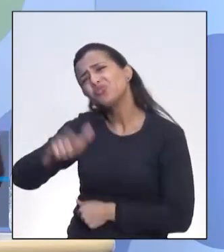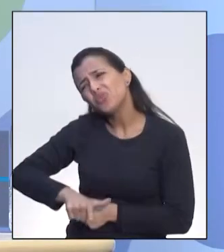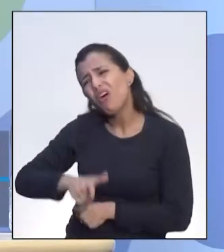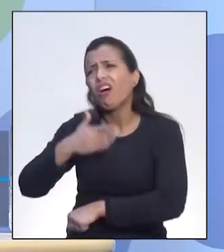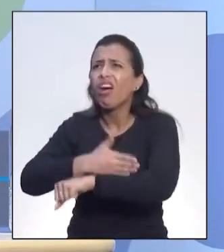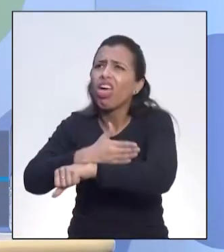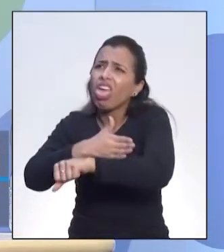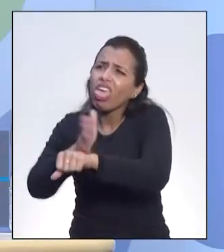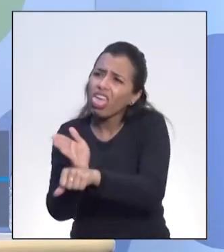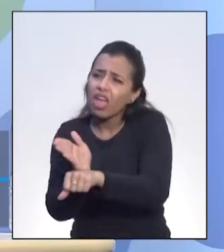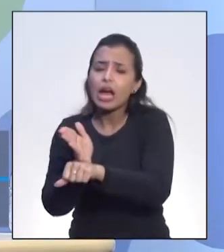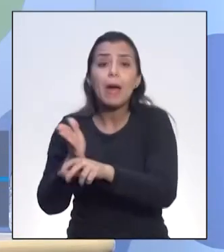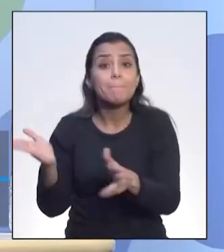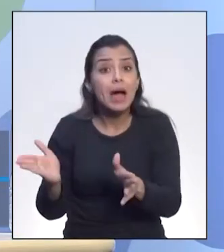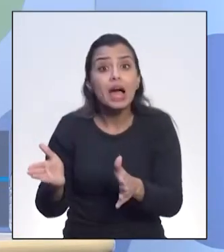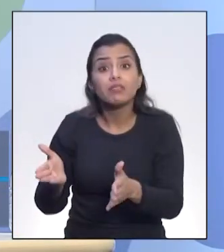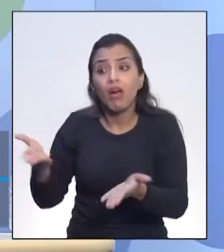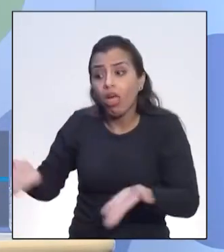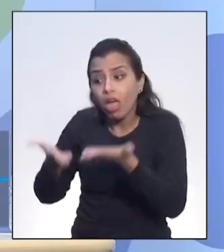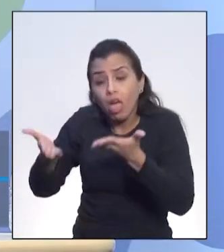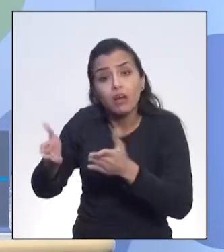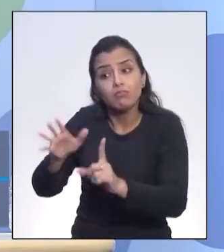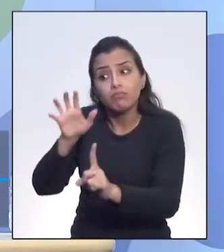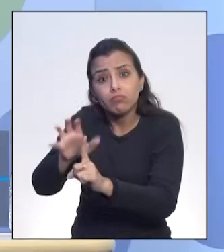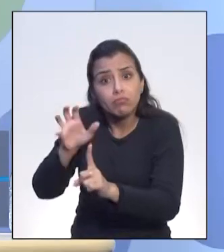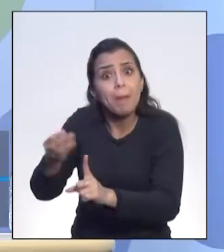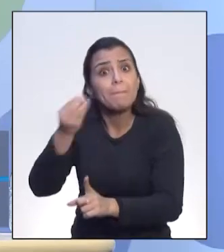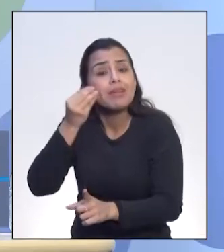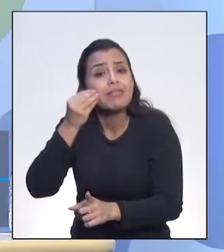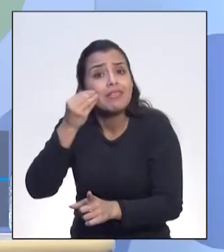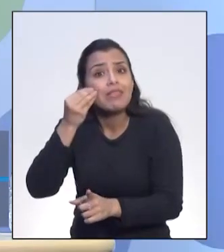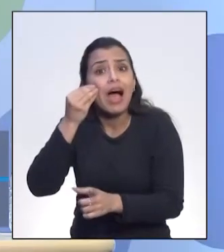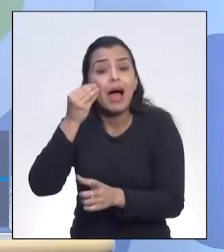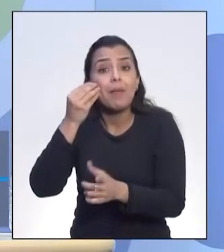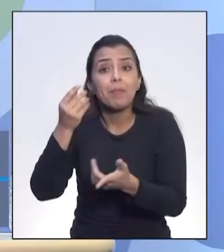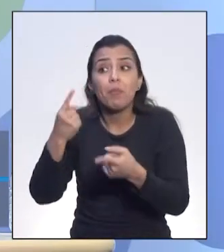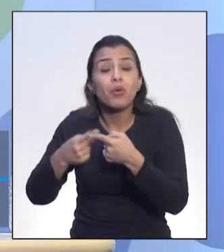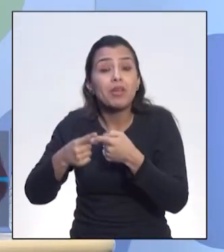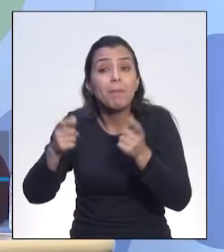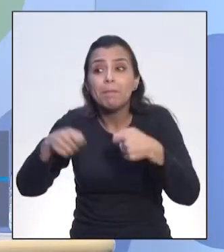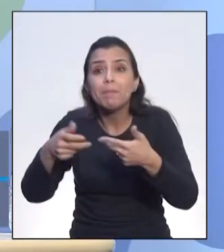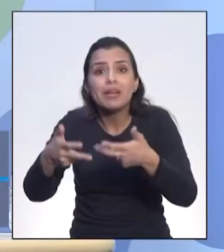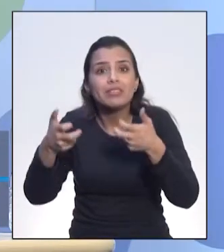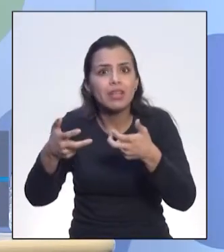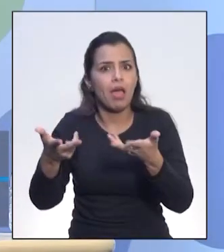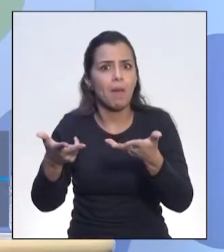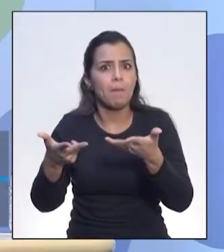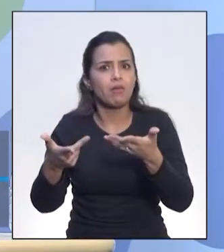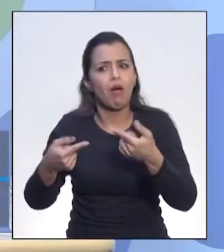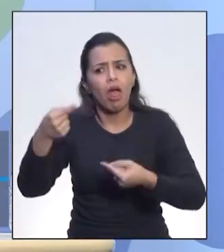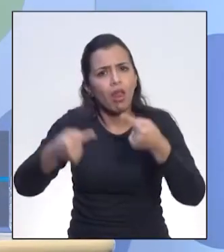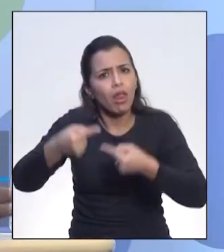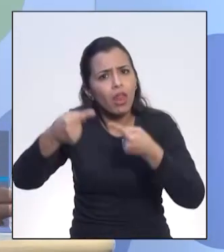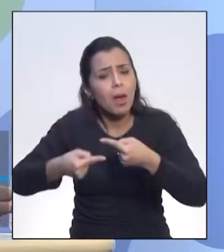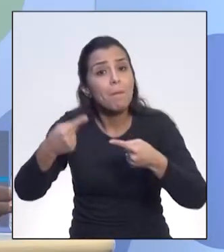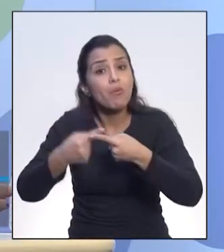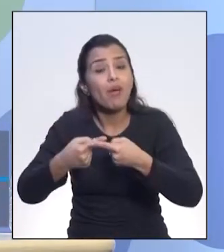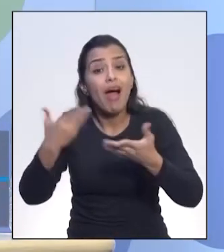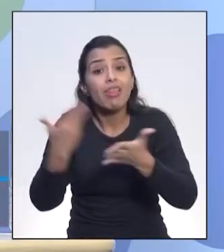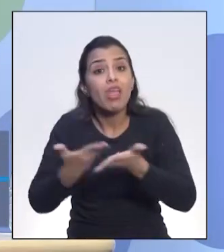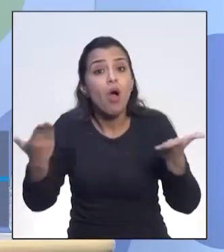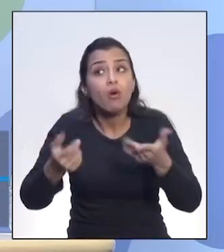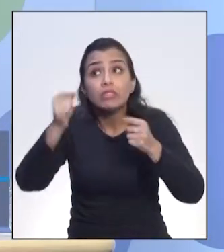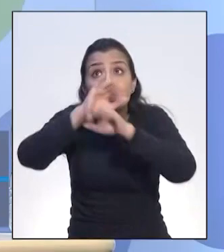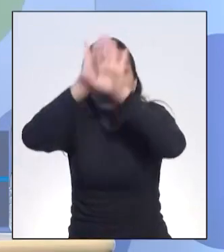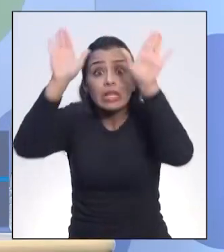tempo todo. Mas a gente insiste no mesmo assunto porque, justamente, a gente vê a necessidade de que isso seja discutido porque ainda não está claro. A